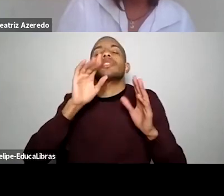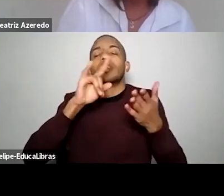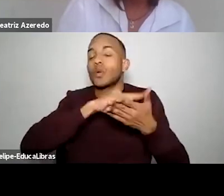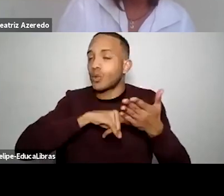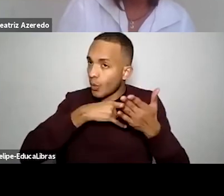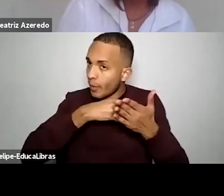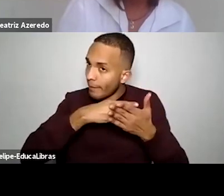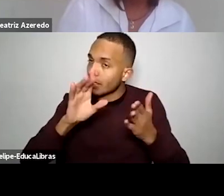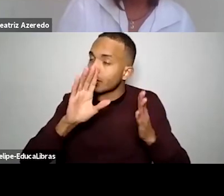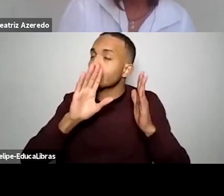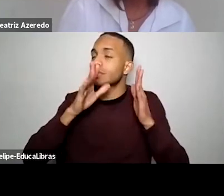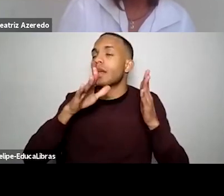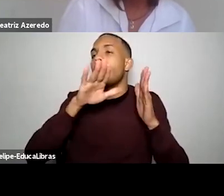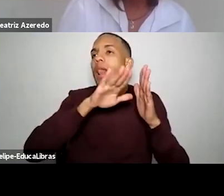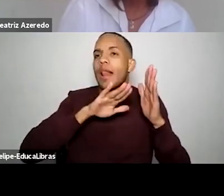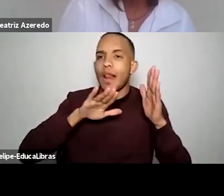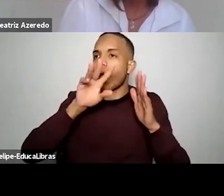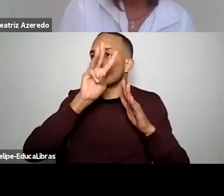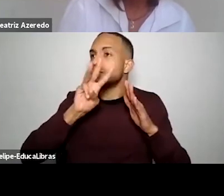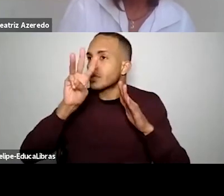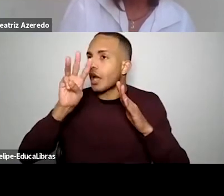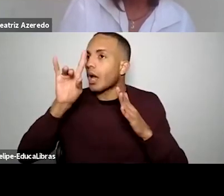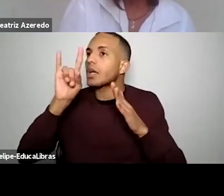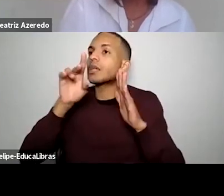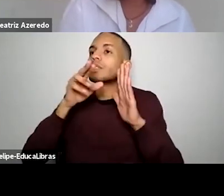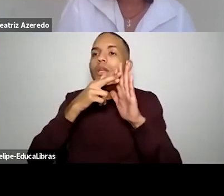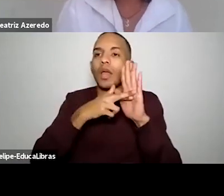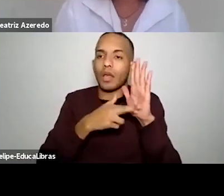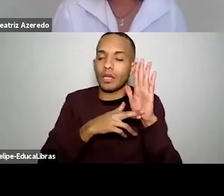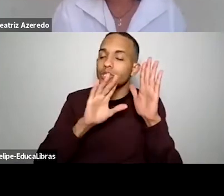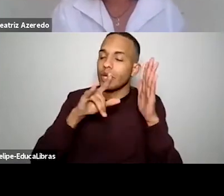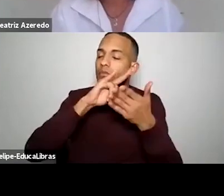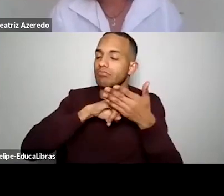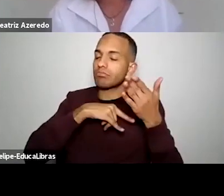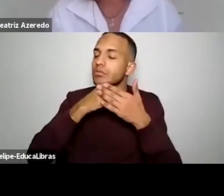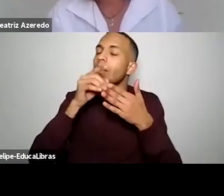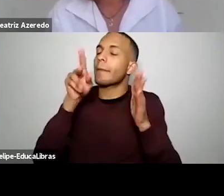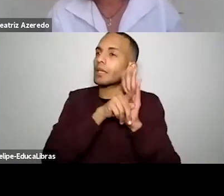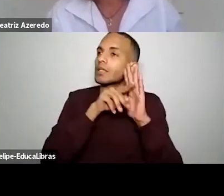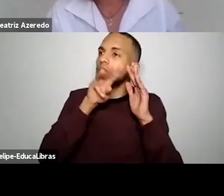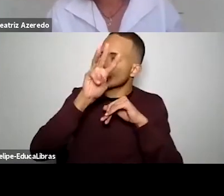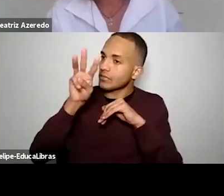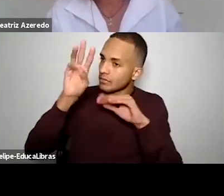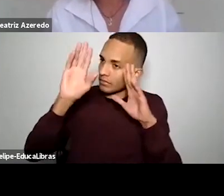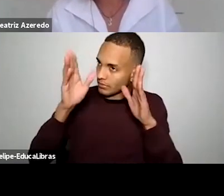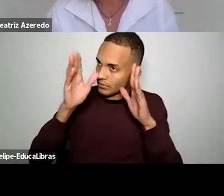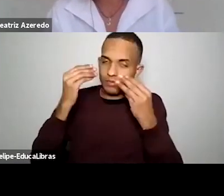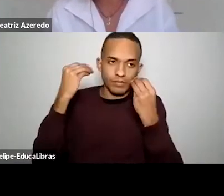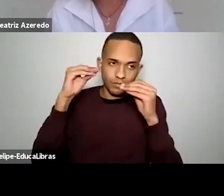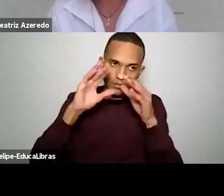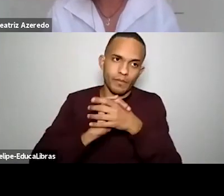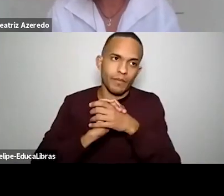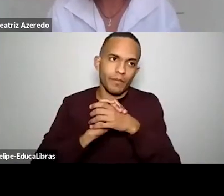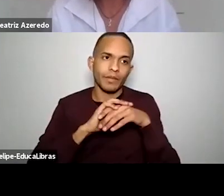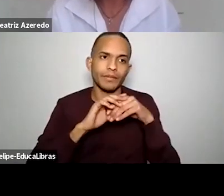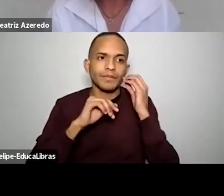chat, eu agradeço, eu não estou conseguindo alguém, a Kika me perguntou se eu estou conseguindo acompanhar o chat, Kika, não.